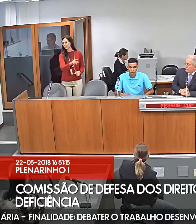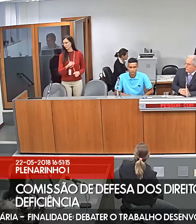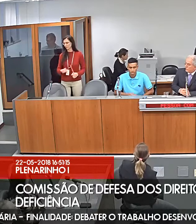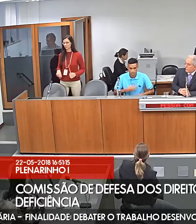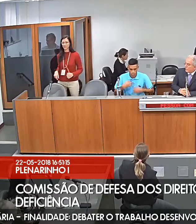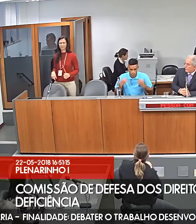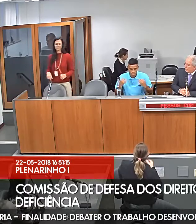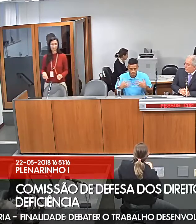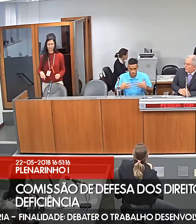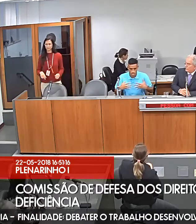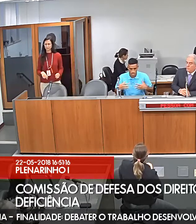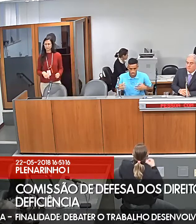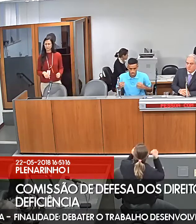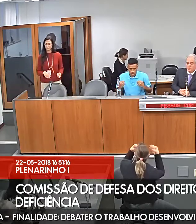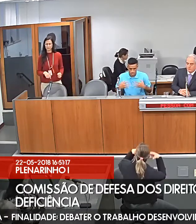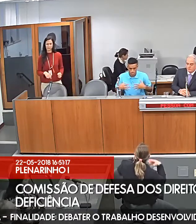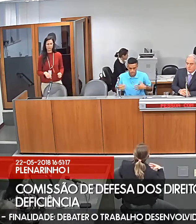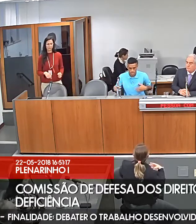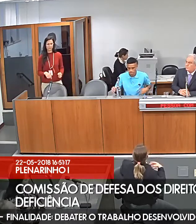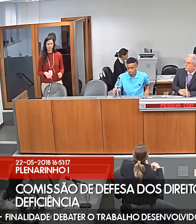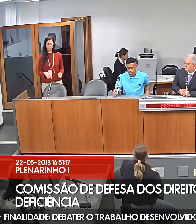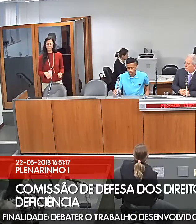fazê-lo.